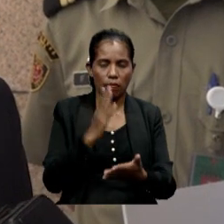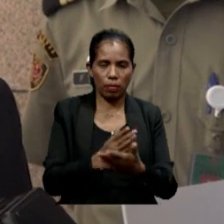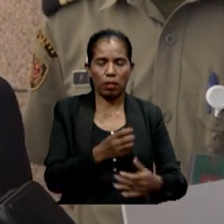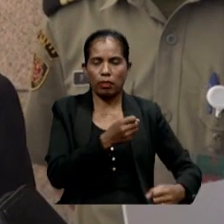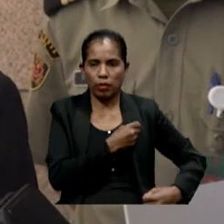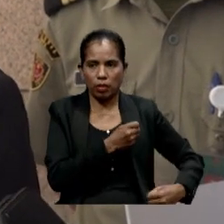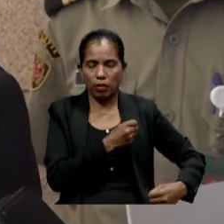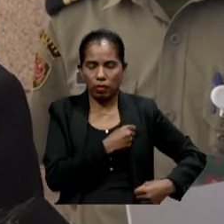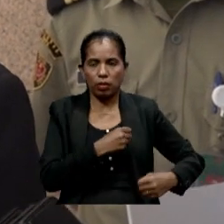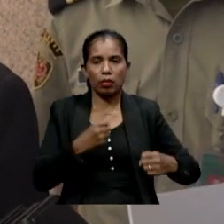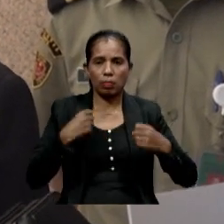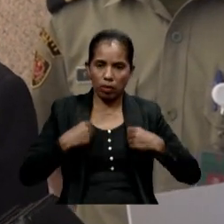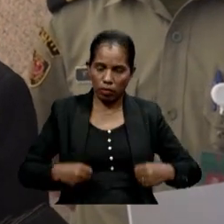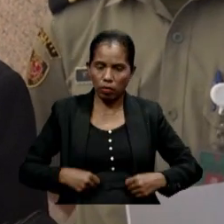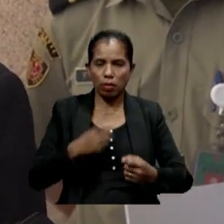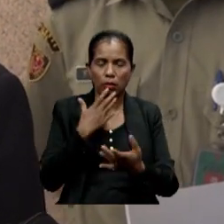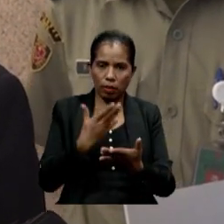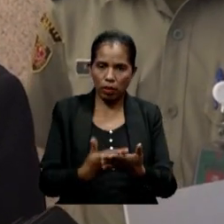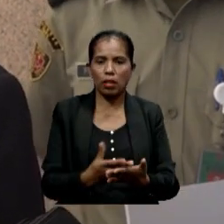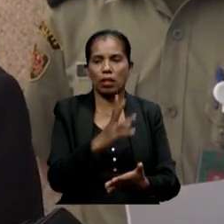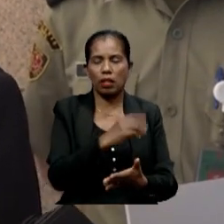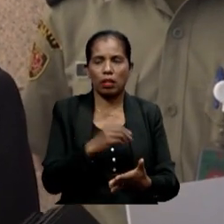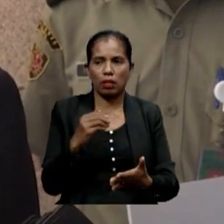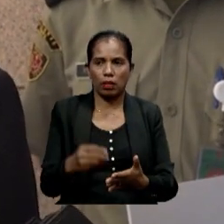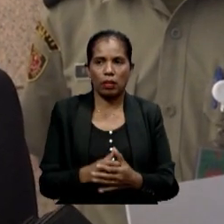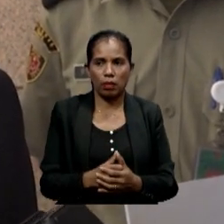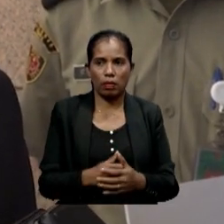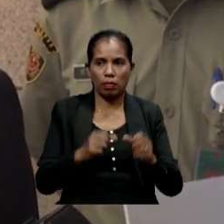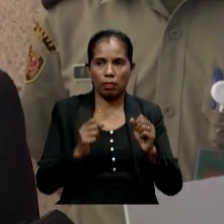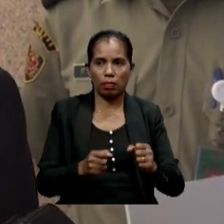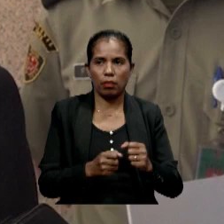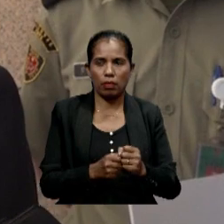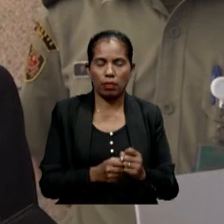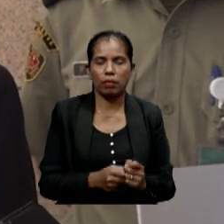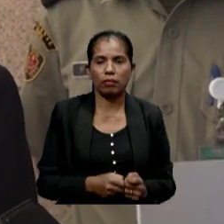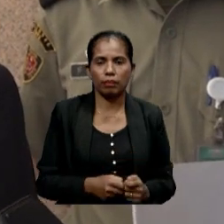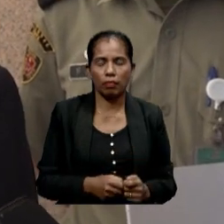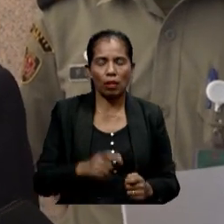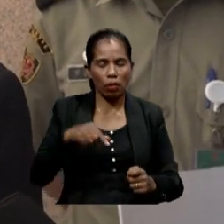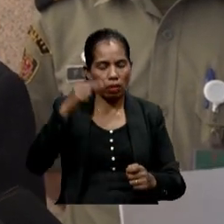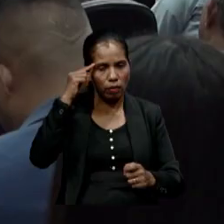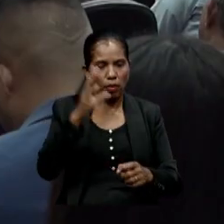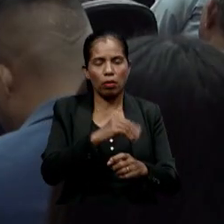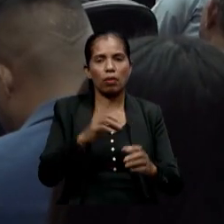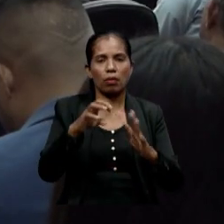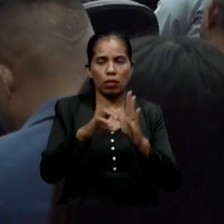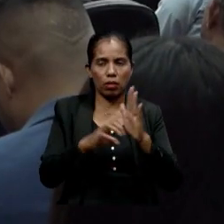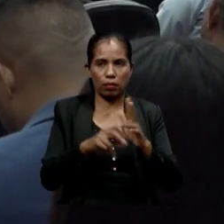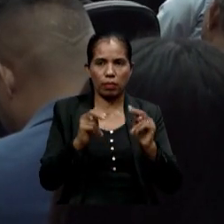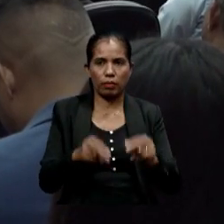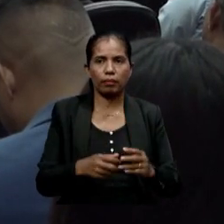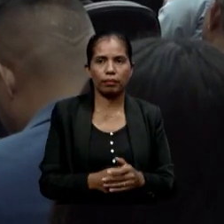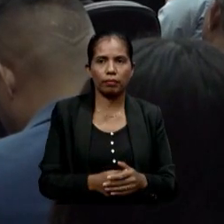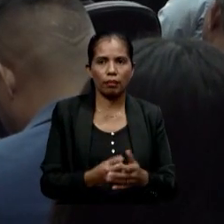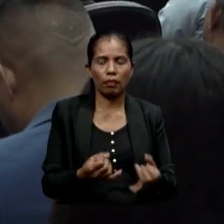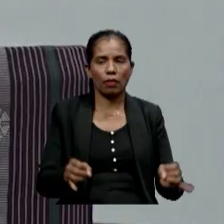força saudável, pronta, e ele atua em qualquer altura, no meu governo, o Estado precisa. Instituição